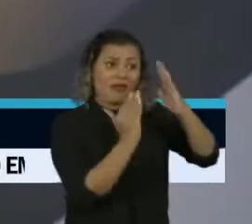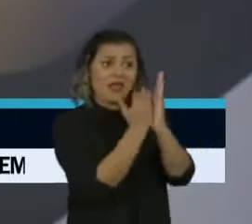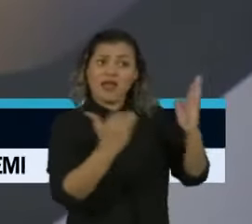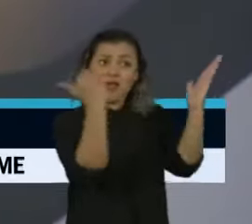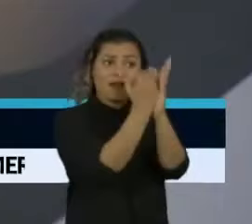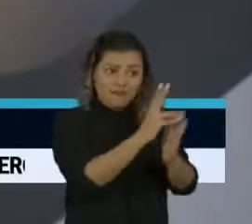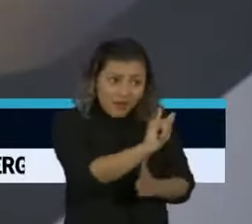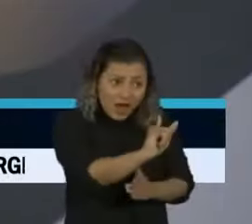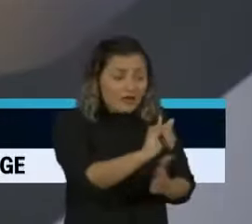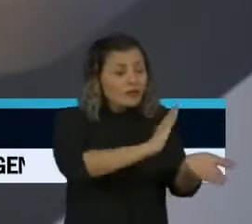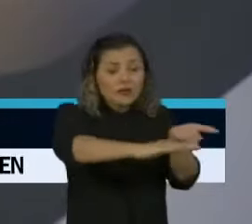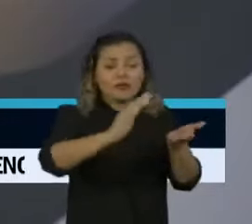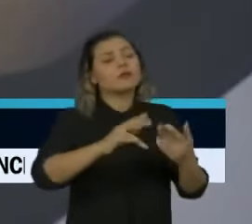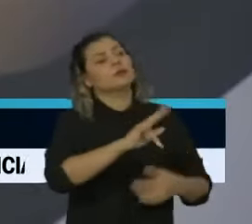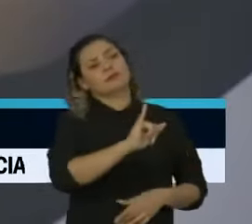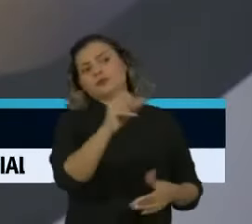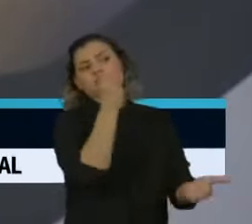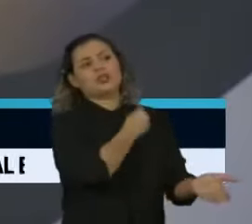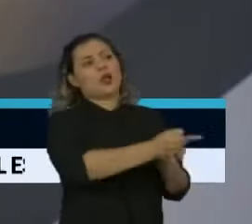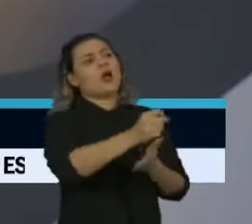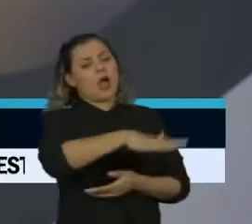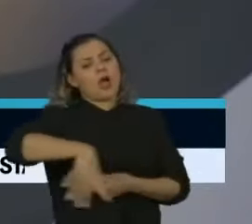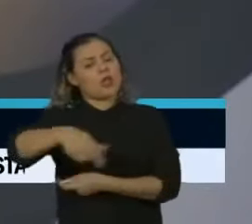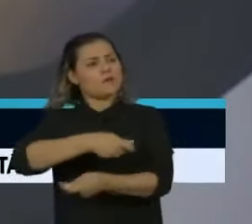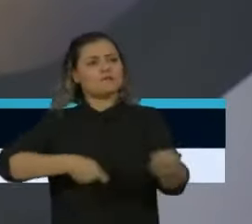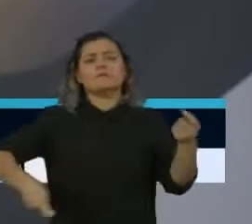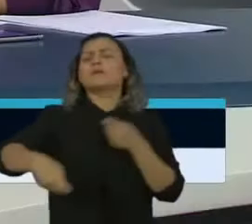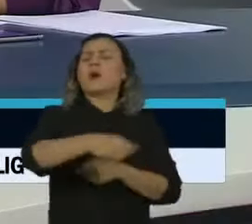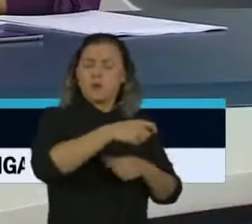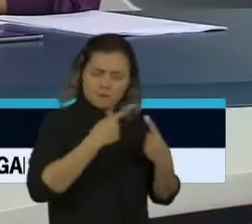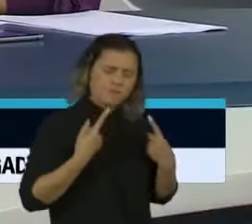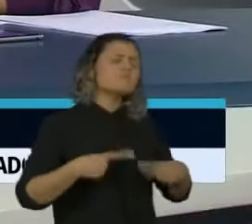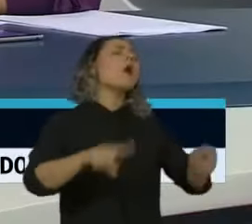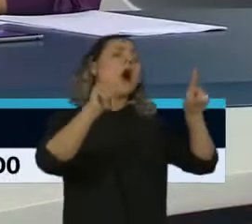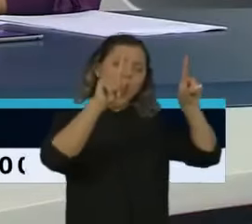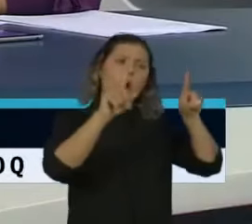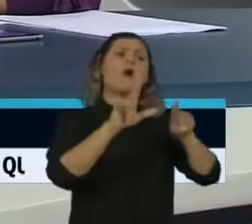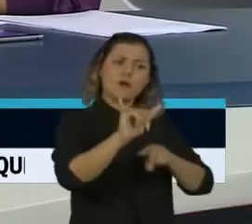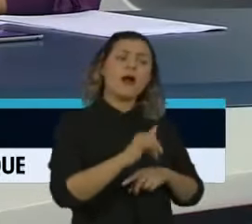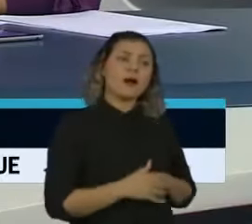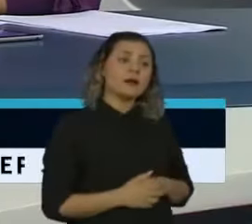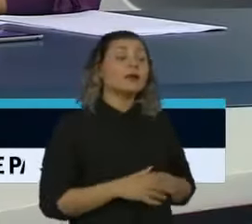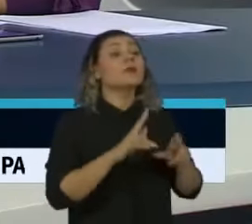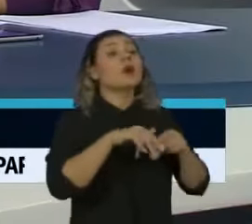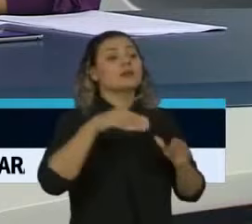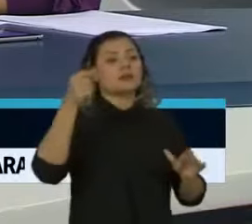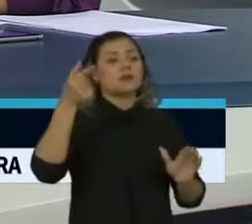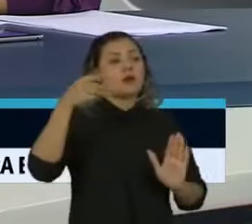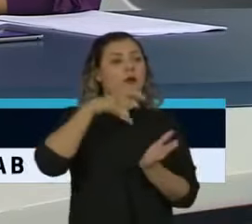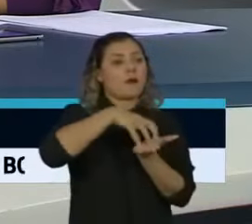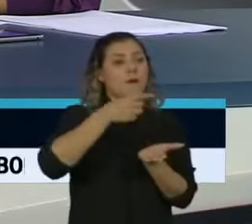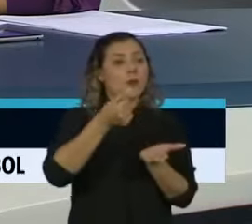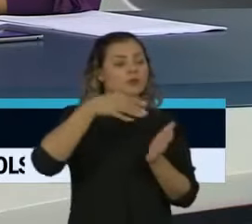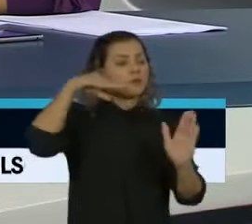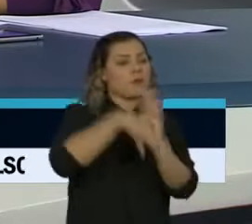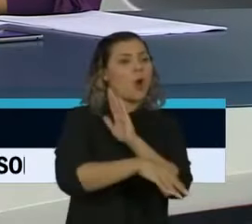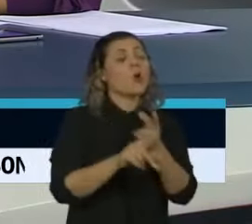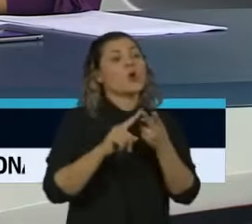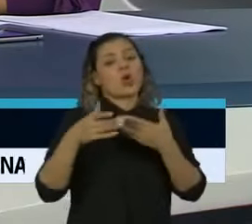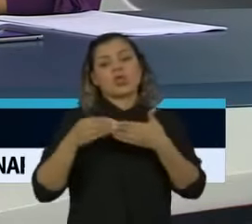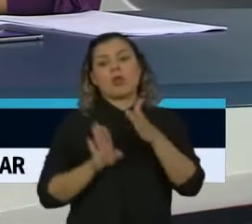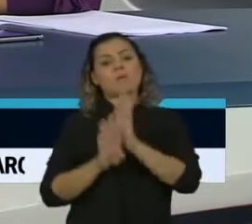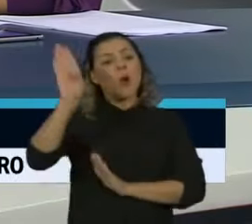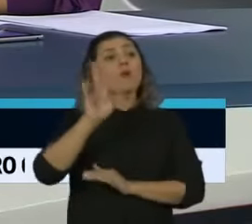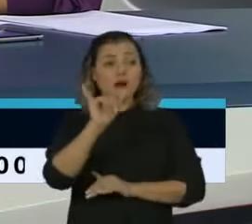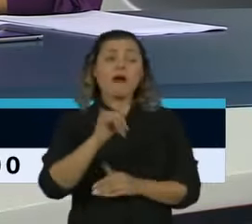acho que haverá, sim, uma reação do mercado financeiro que vai ser o quê? Queda da Bolsa e alta do dólar. Você acha